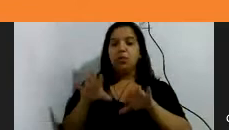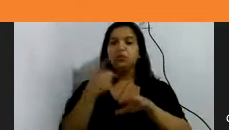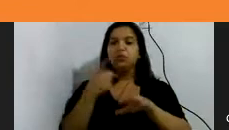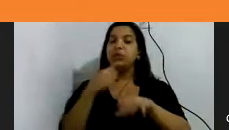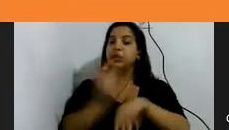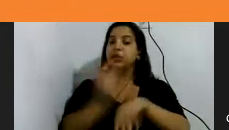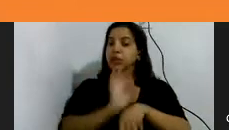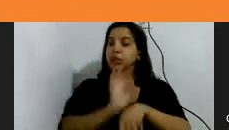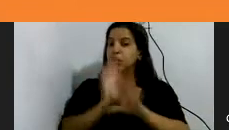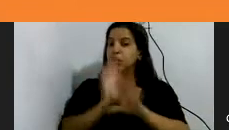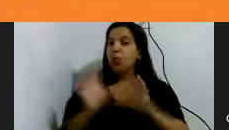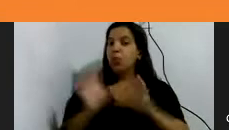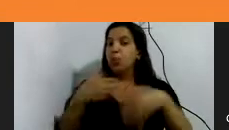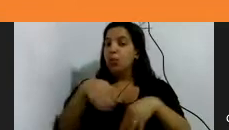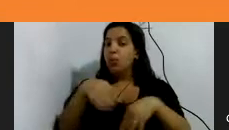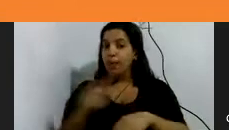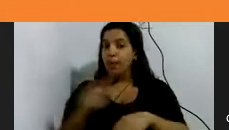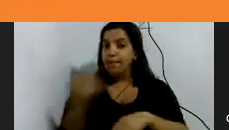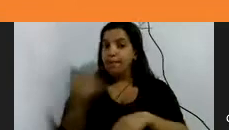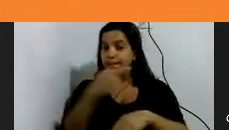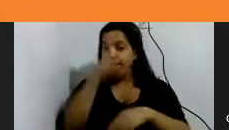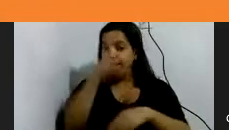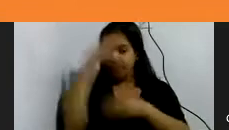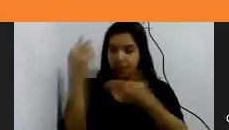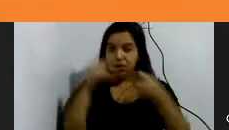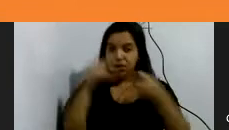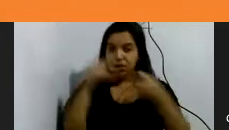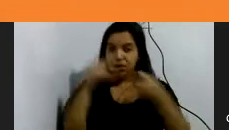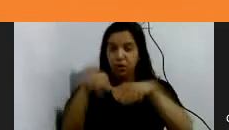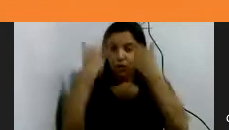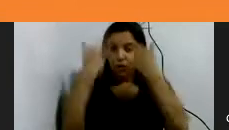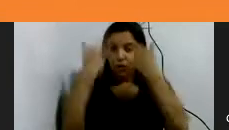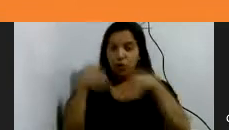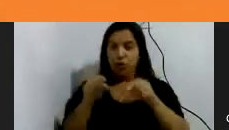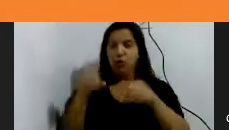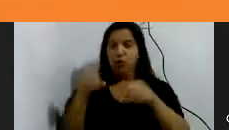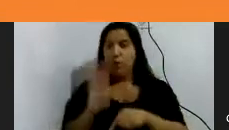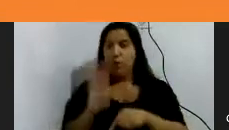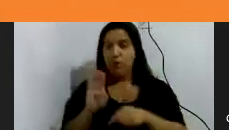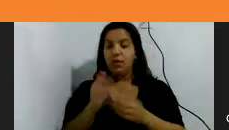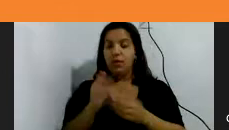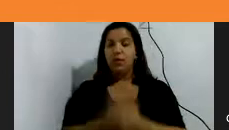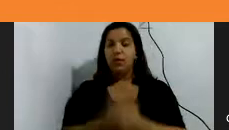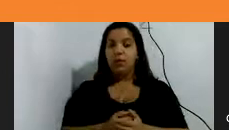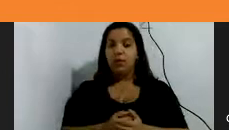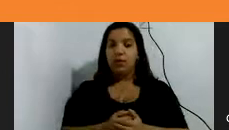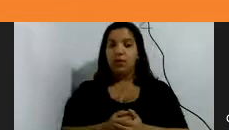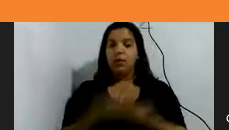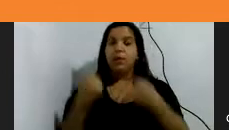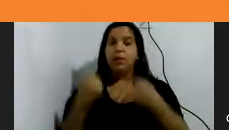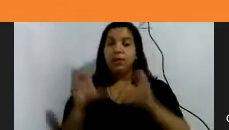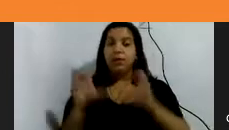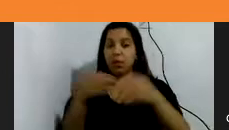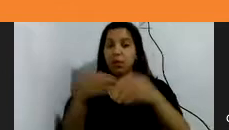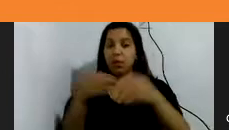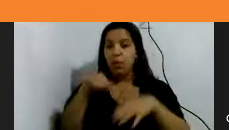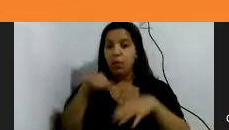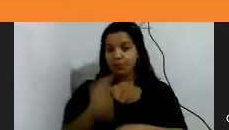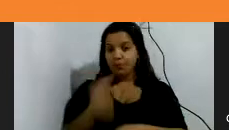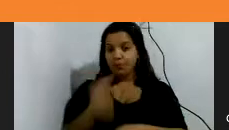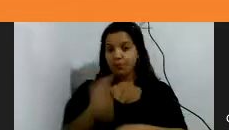do grupo B, esse paciente tem anticorpos anti-B, então ele tem que ser do grupo A. Então, é